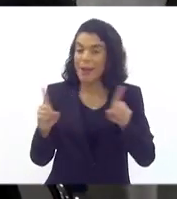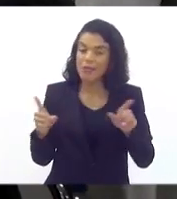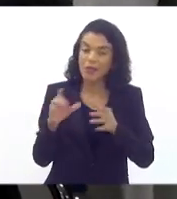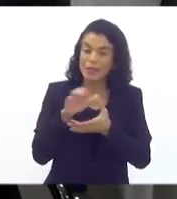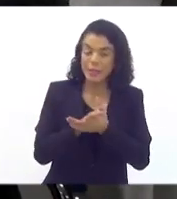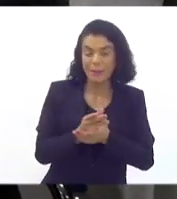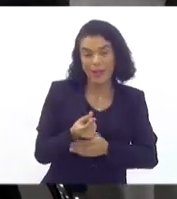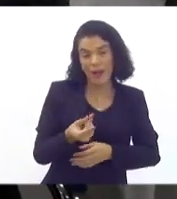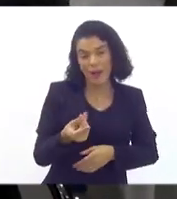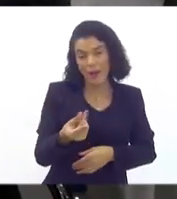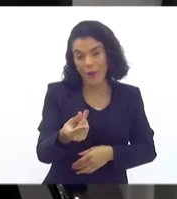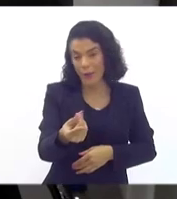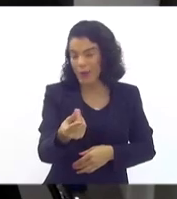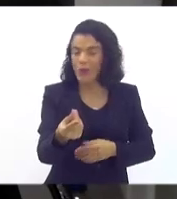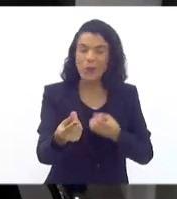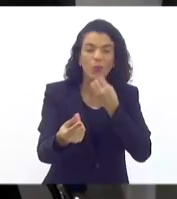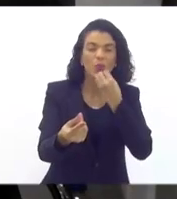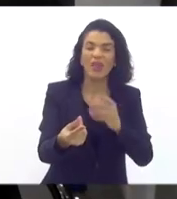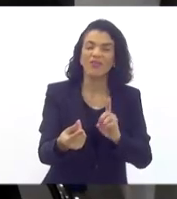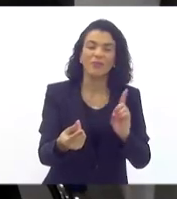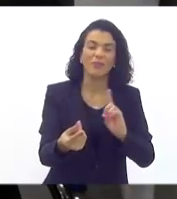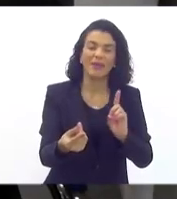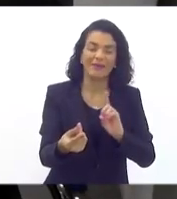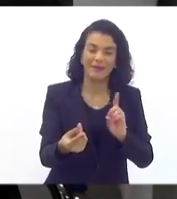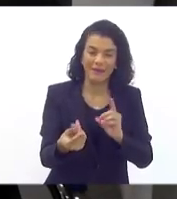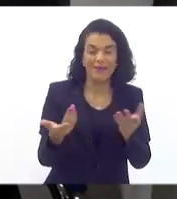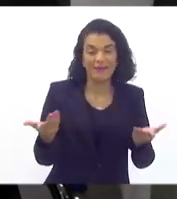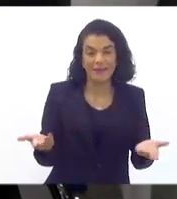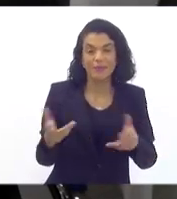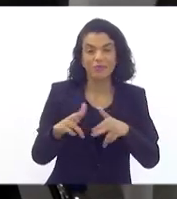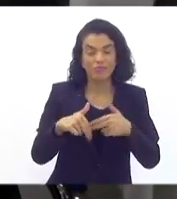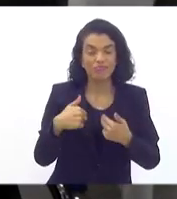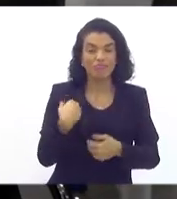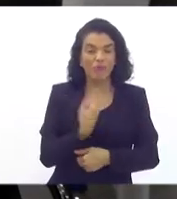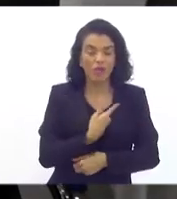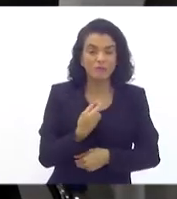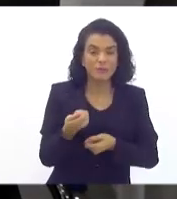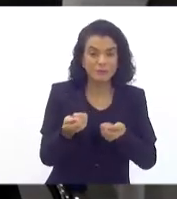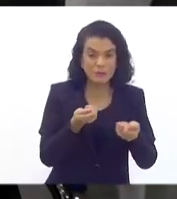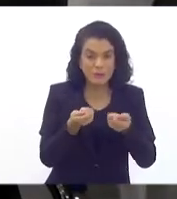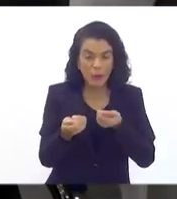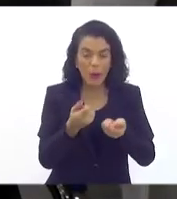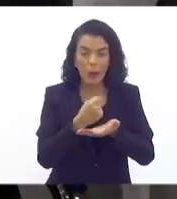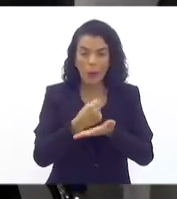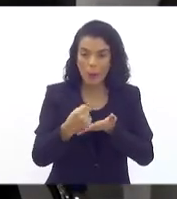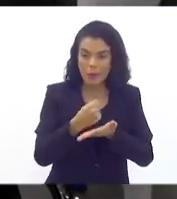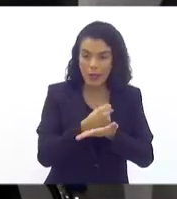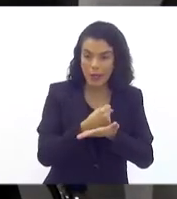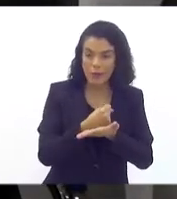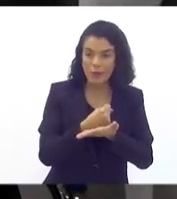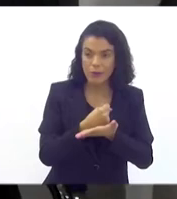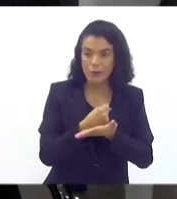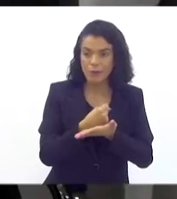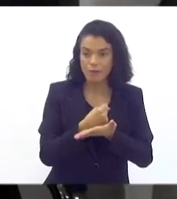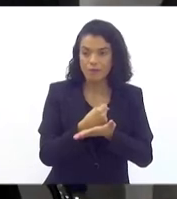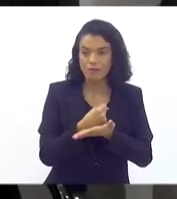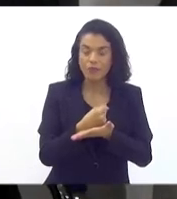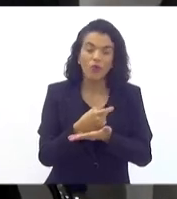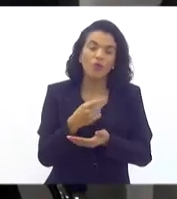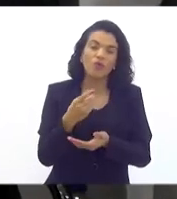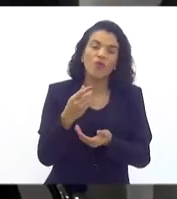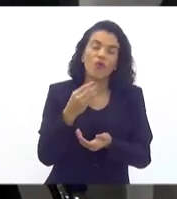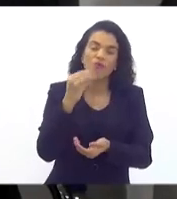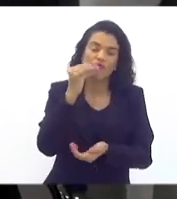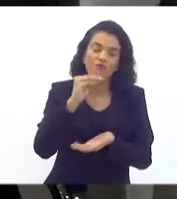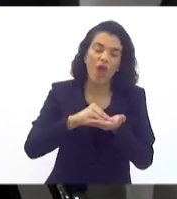longo e as coisas não estavam tão bem previstas então nós temos que regular contratos e você não você é indelicado